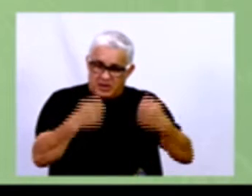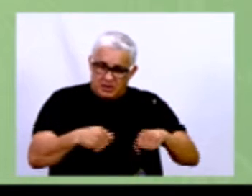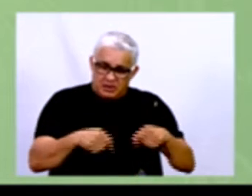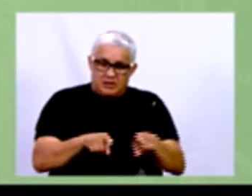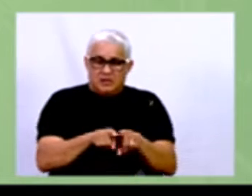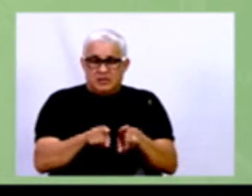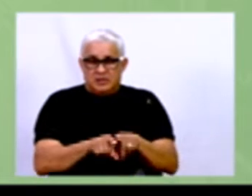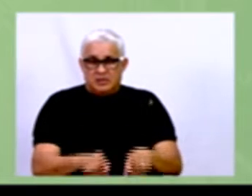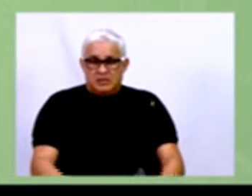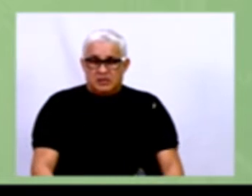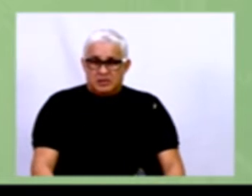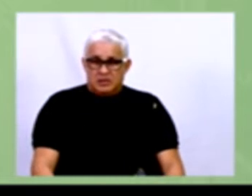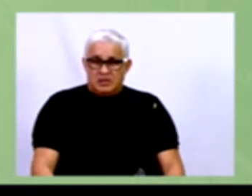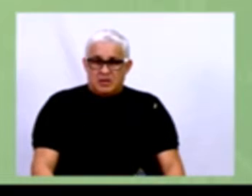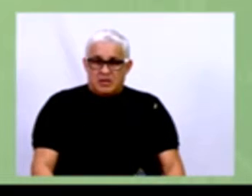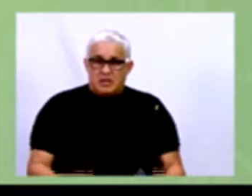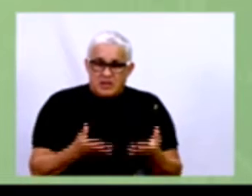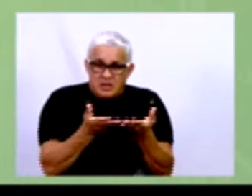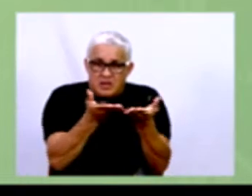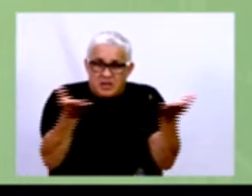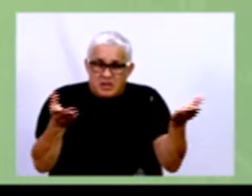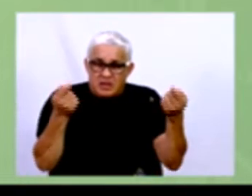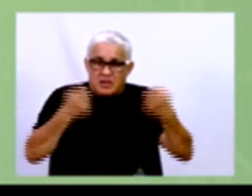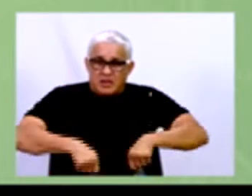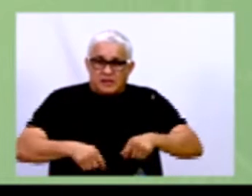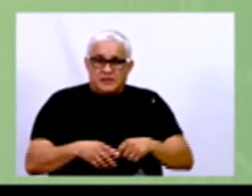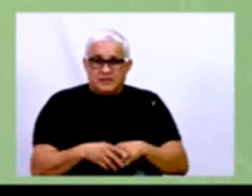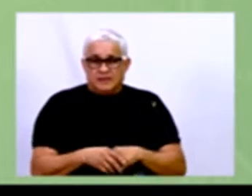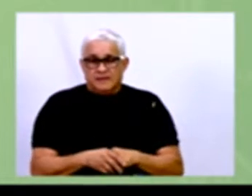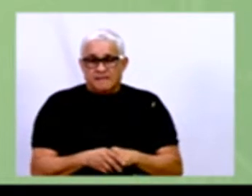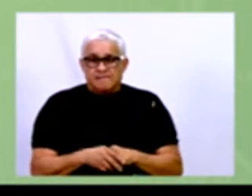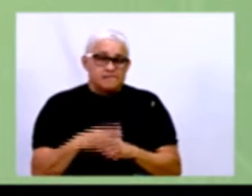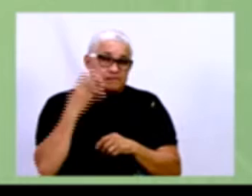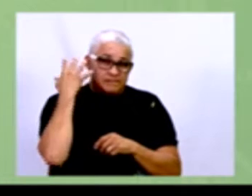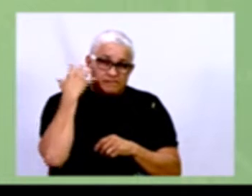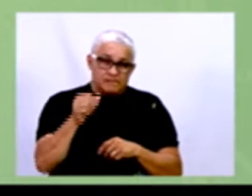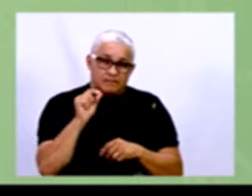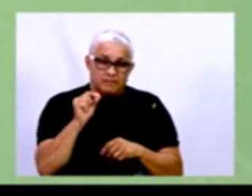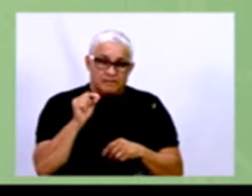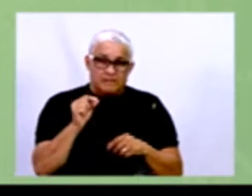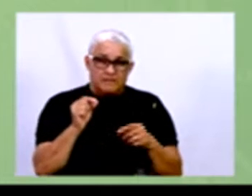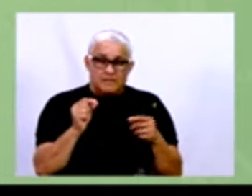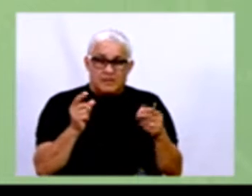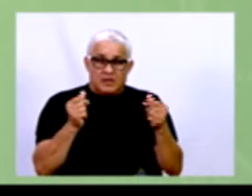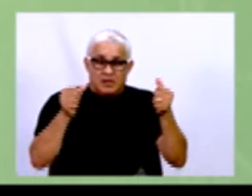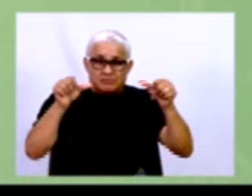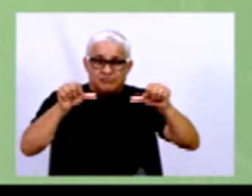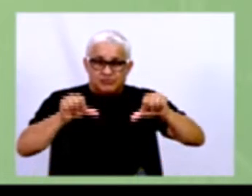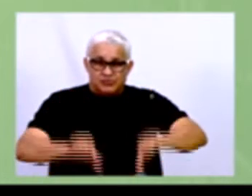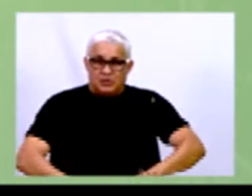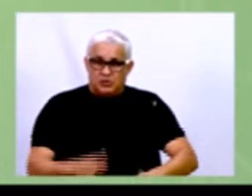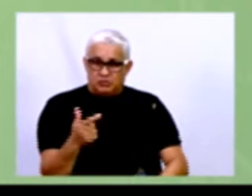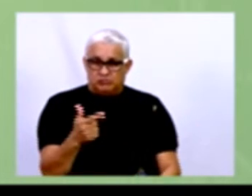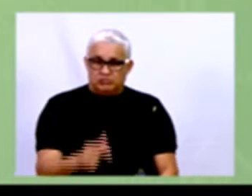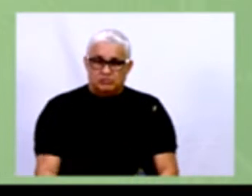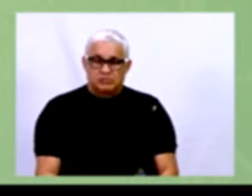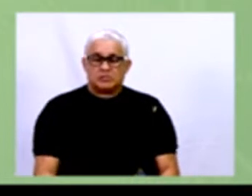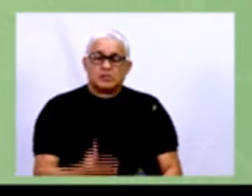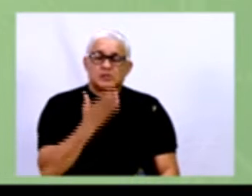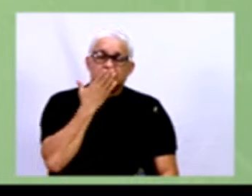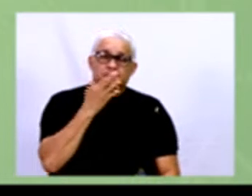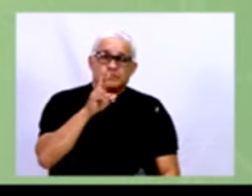a essas necessidades, são naturalmente escassos. Que tipo de